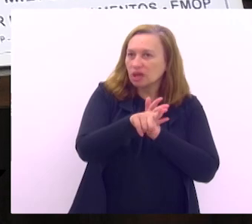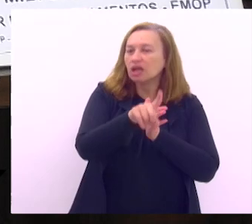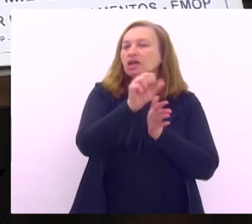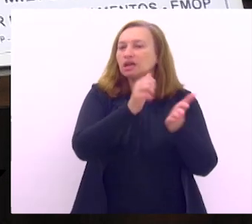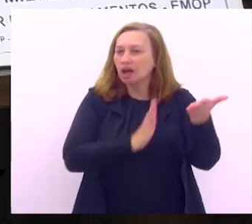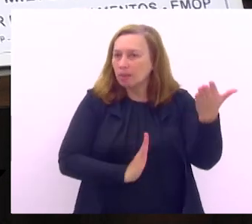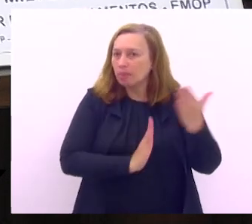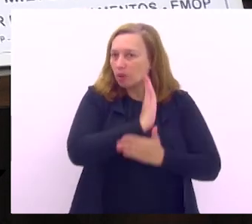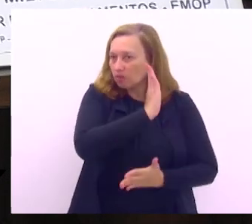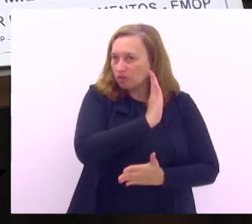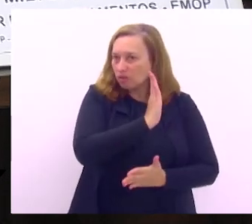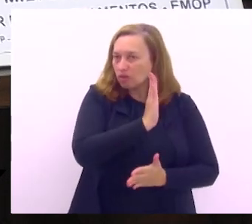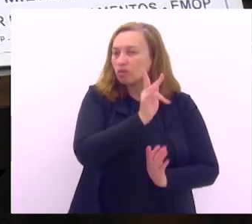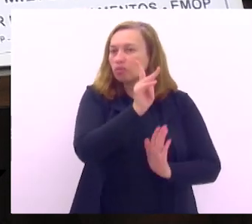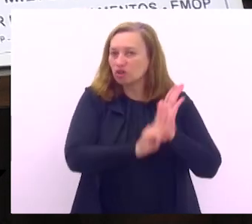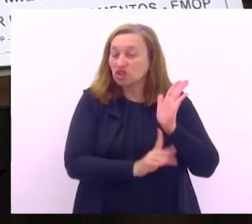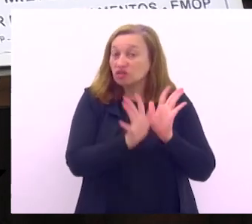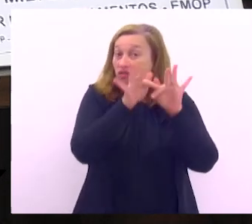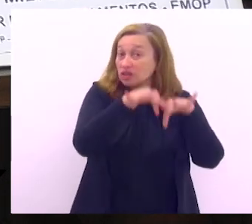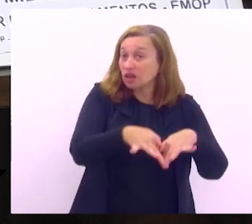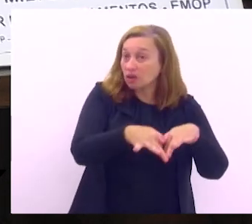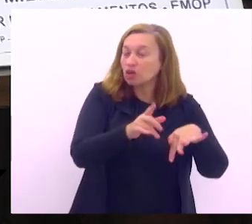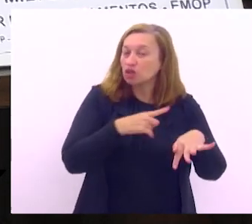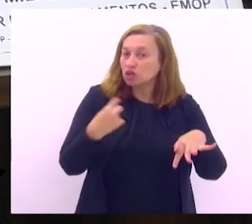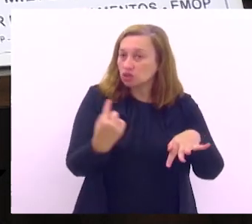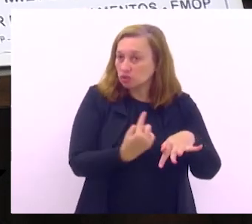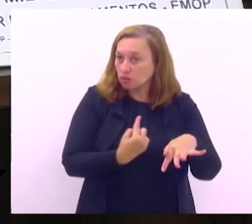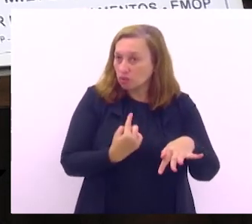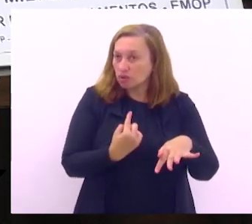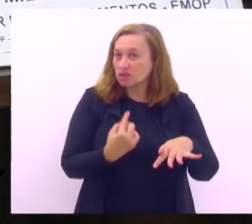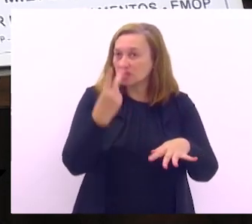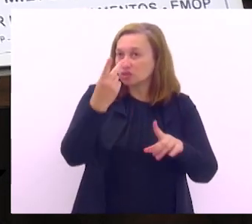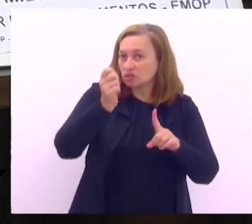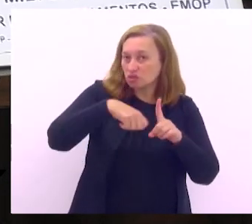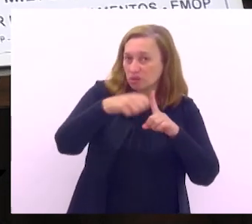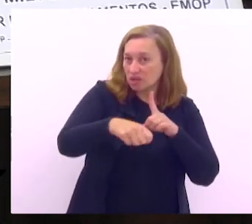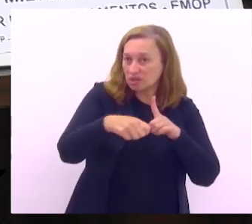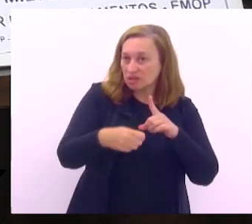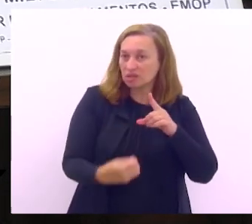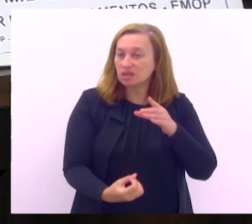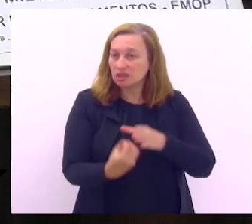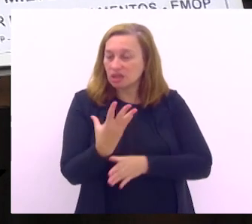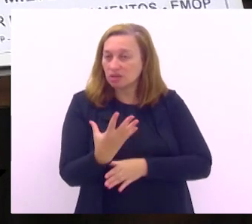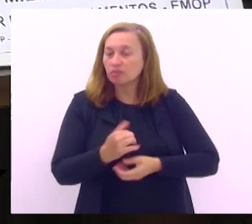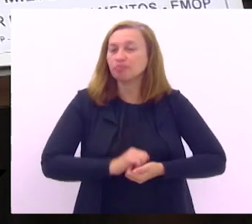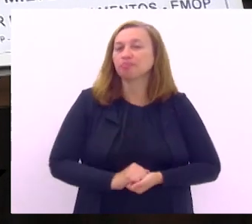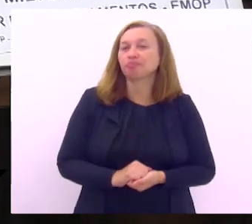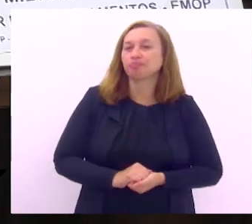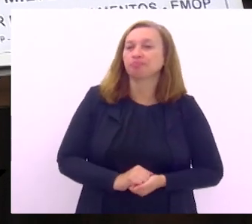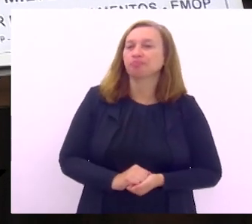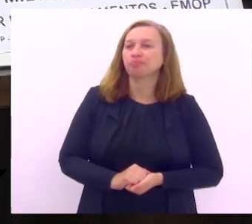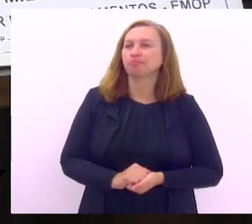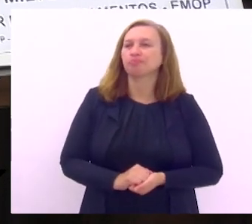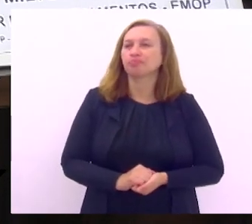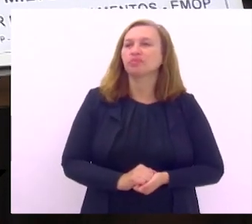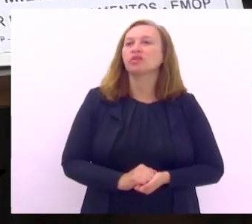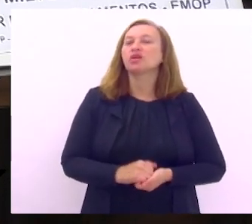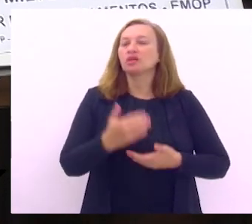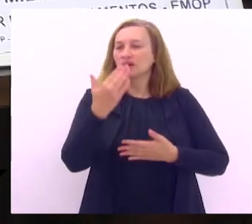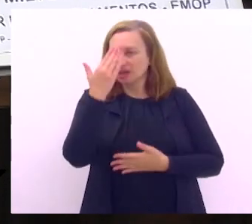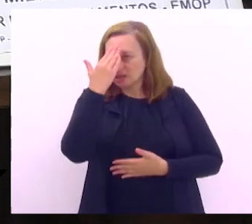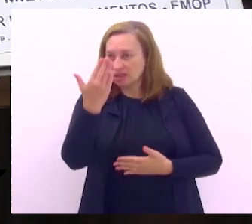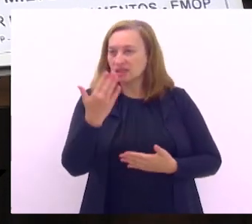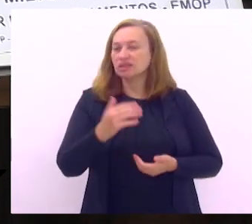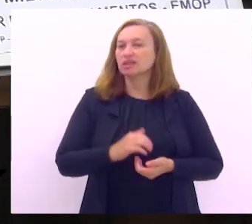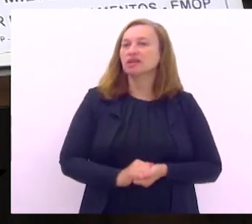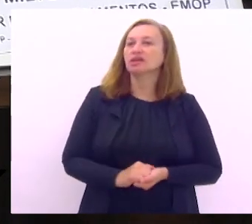aprovaram o anteprojeto final, de que nós, nesses 2 meses, desenvolvemos. E aí eu gostaria de saudá-los e